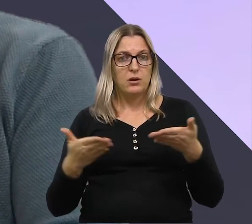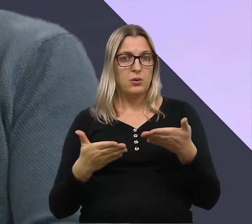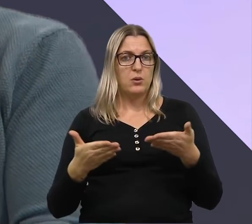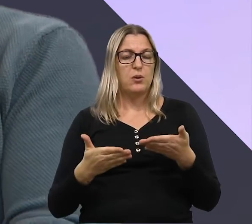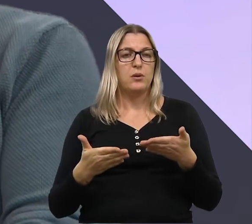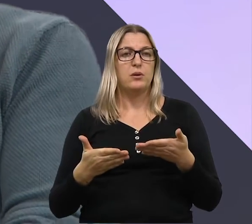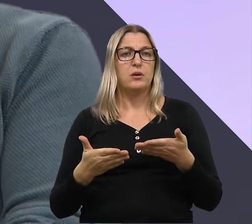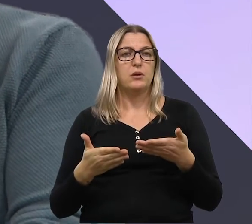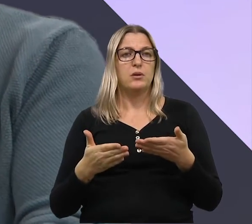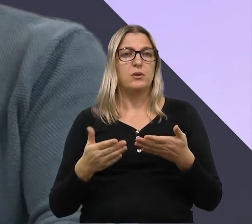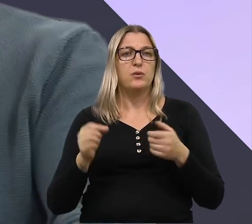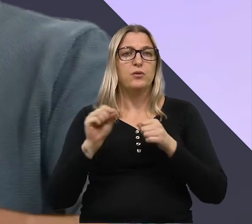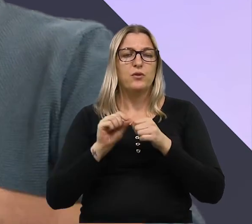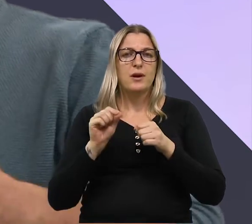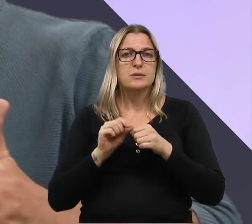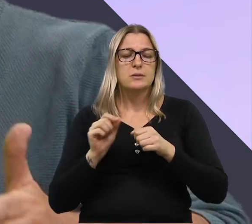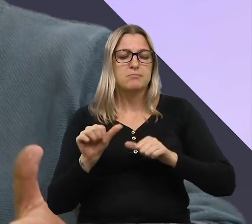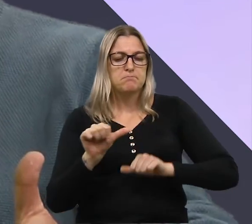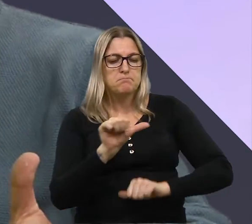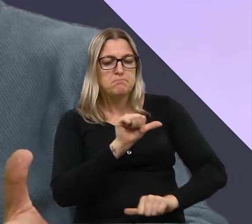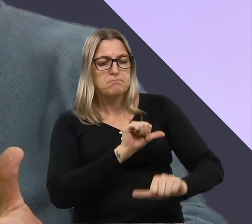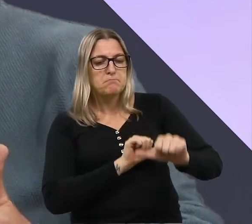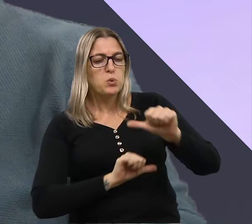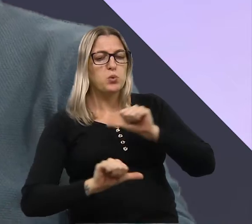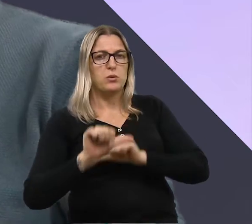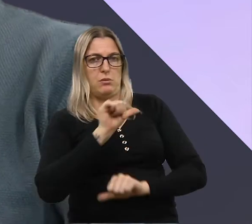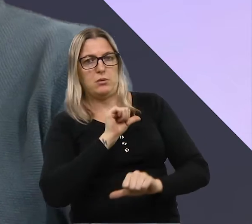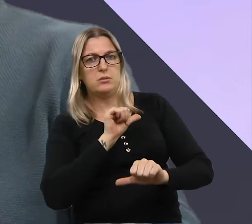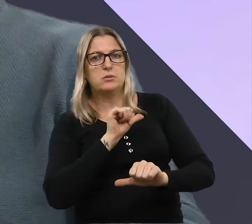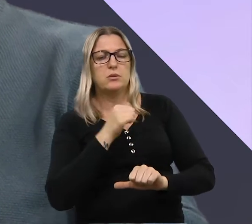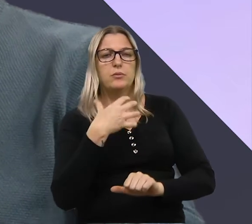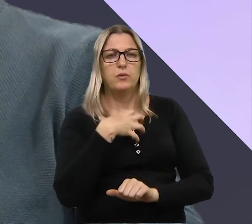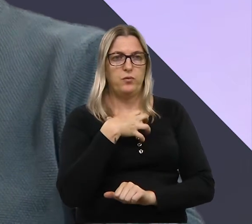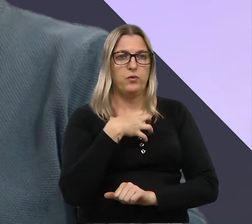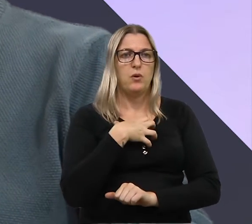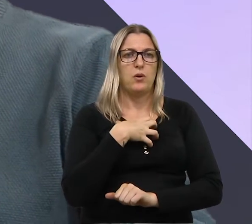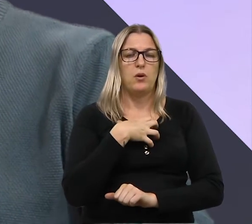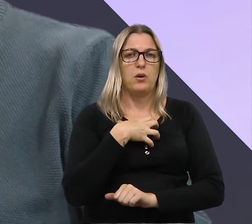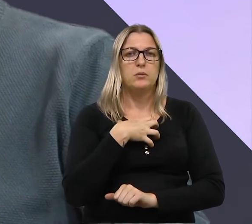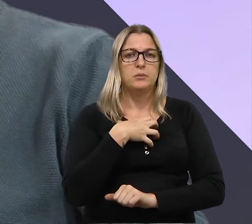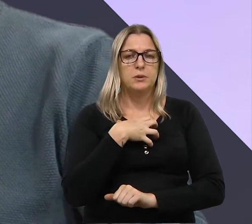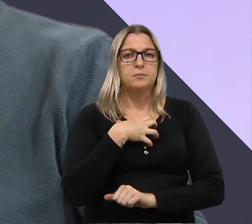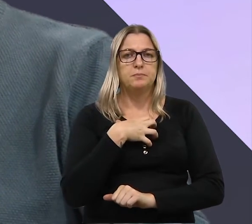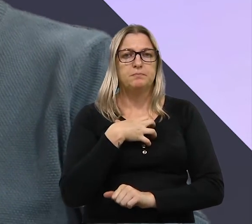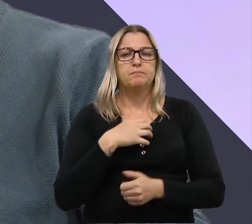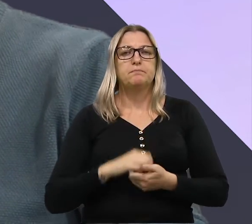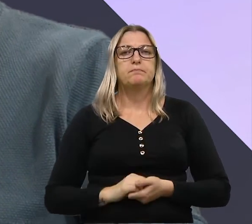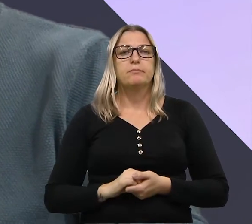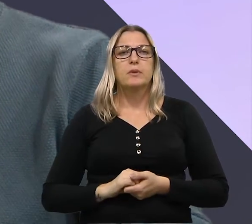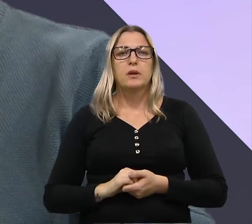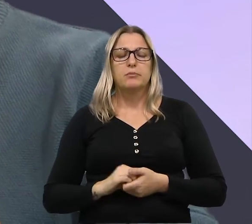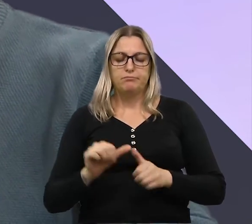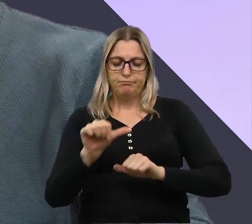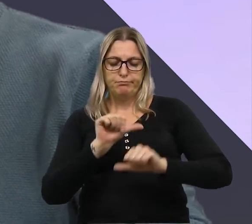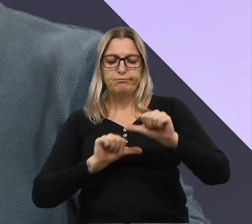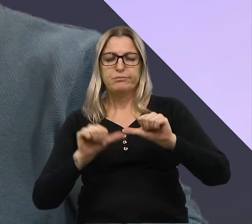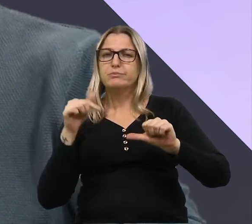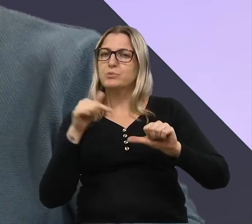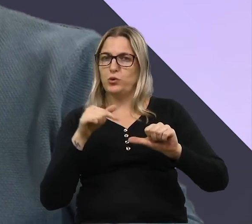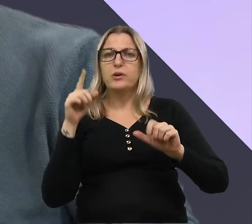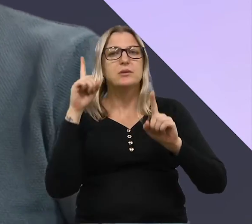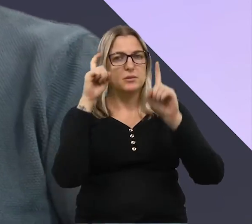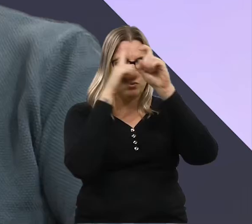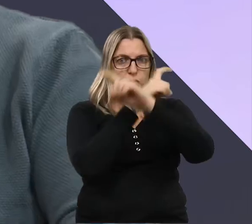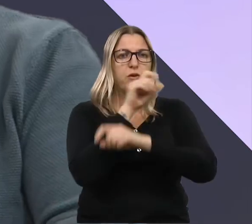Essa administração ela vai fazer essa transição de modelo e quando tu faz uma transição tu faz mudanças e toda mudança ela tem uma